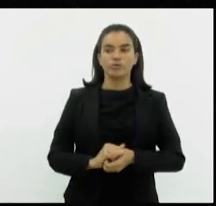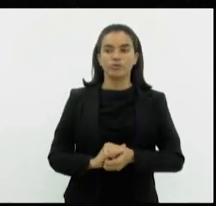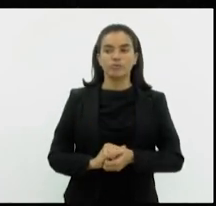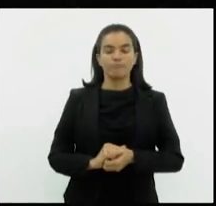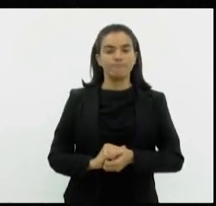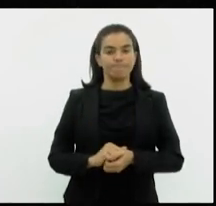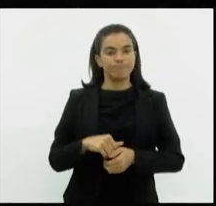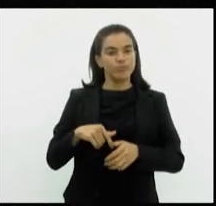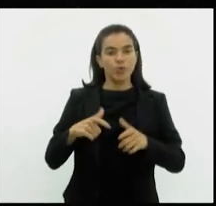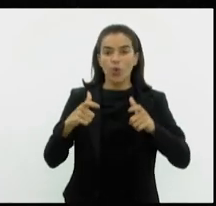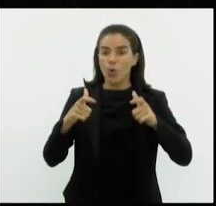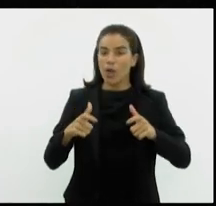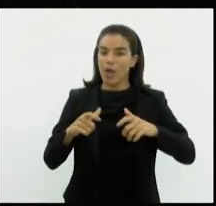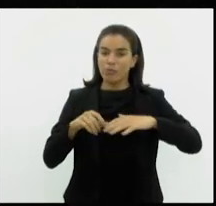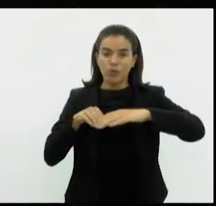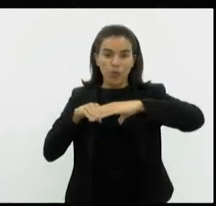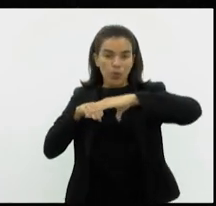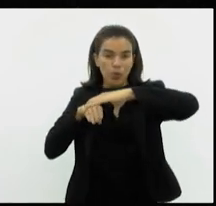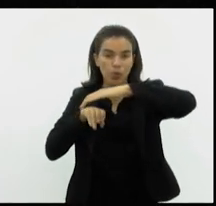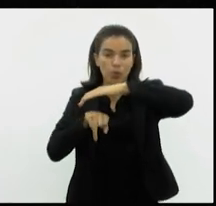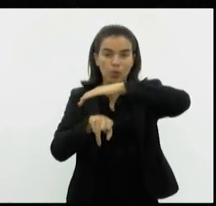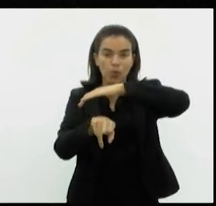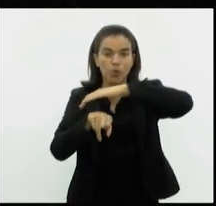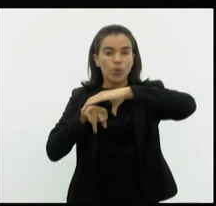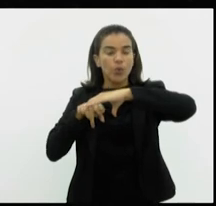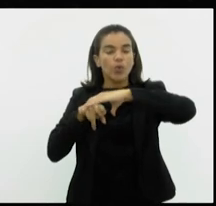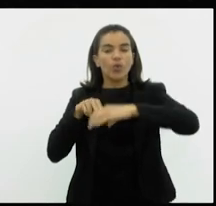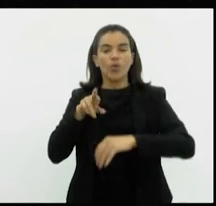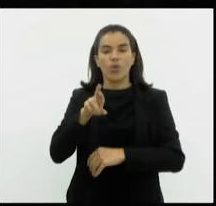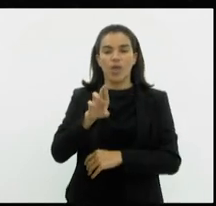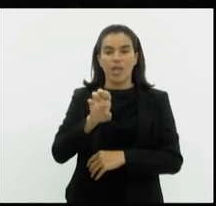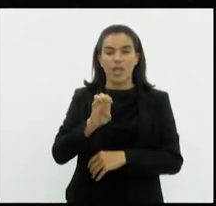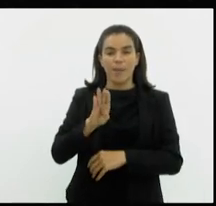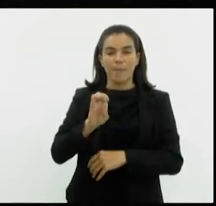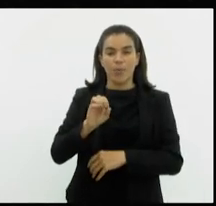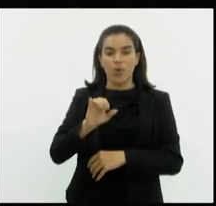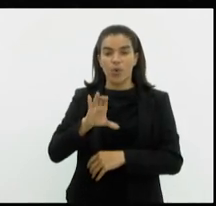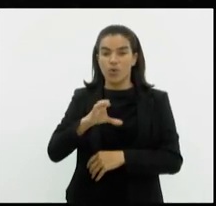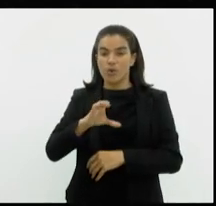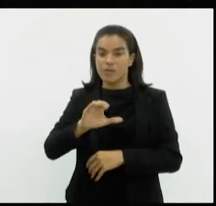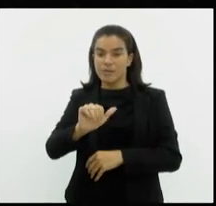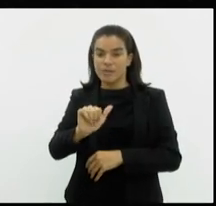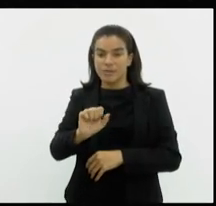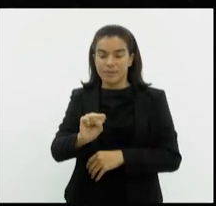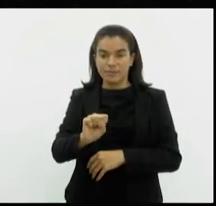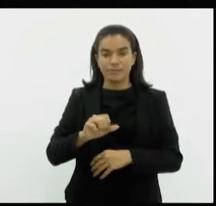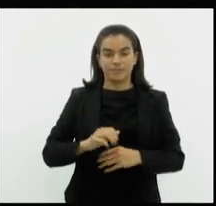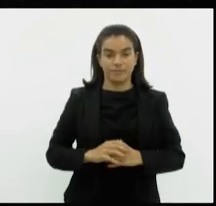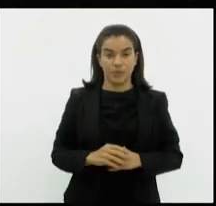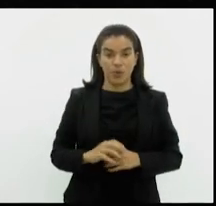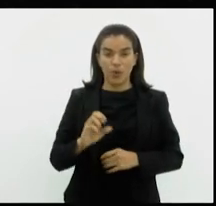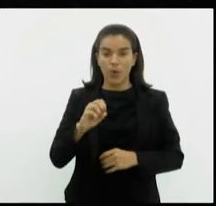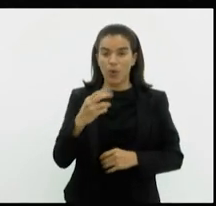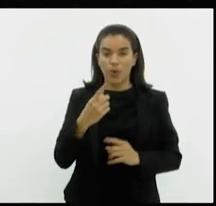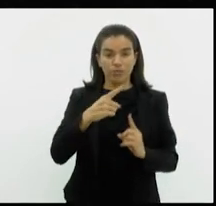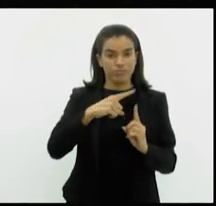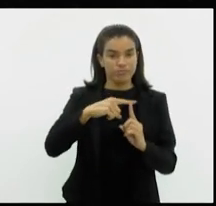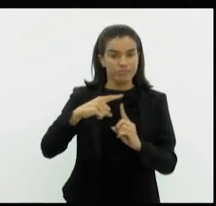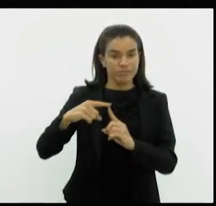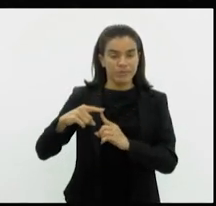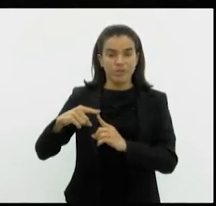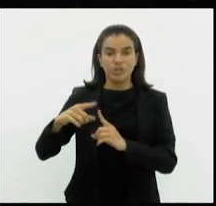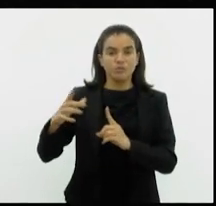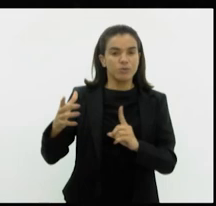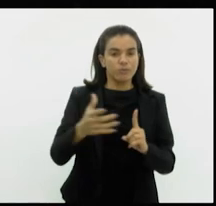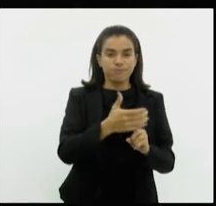altura ali do túnel Rebolsas então o roubo dentro de ônibus ou a modalidade sequestro de